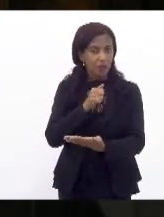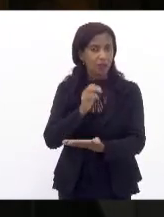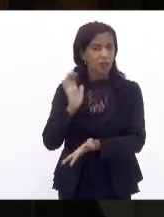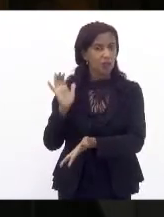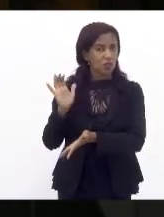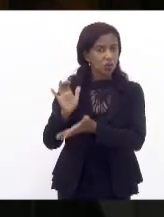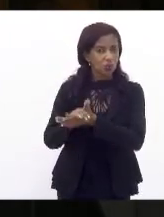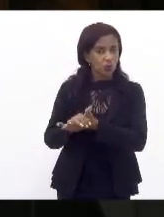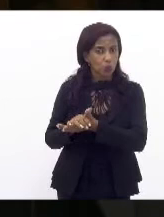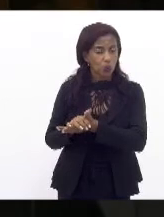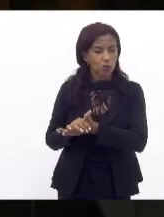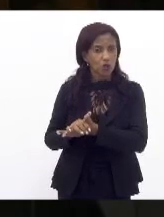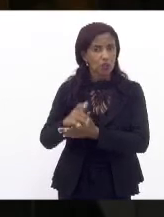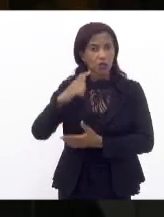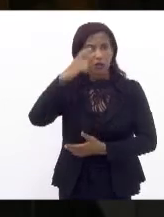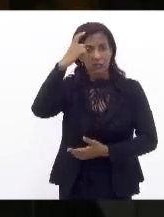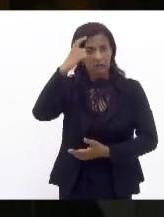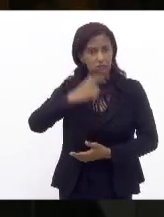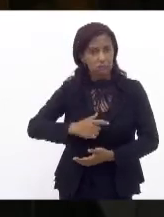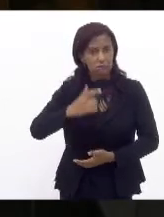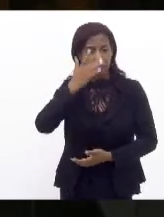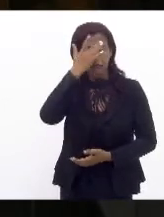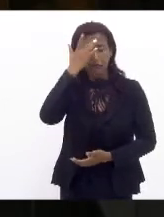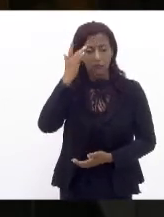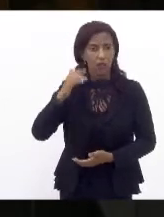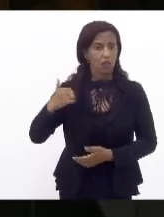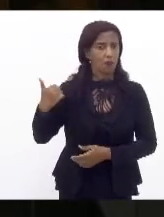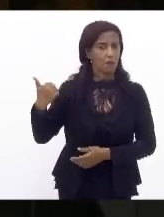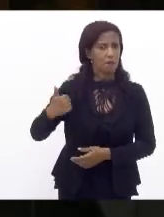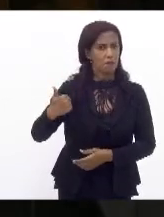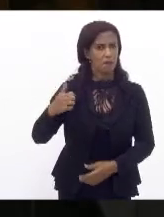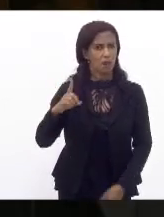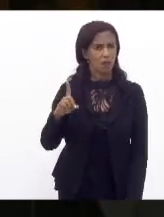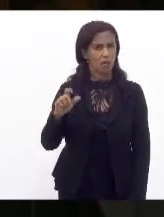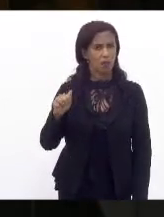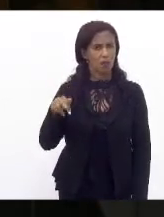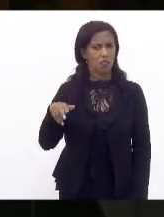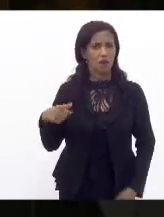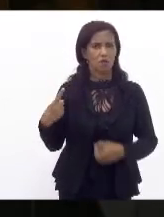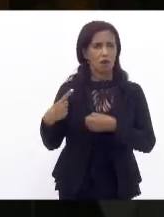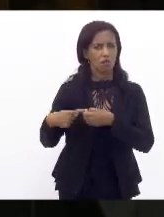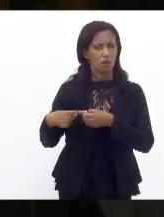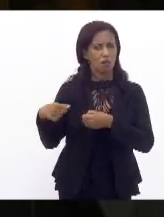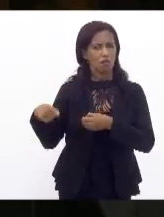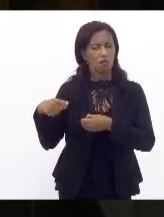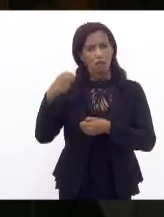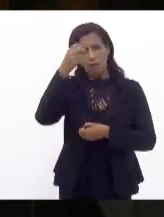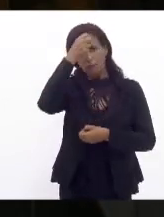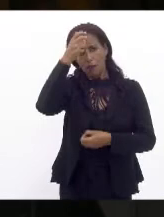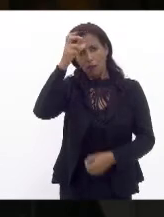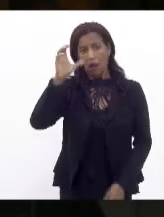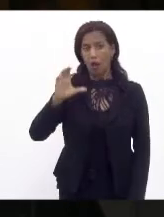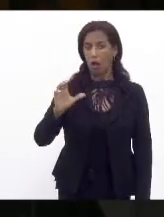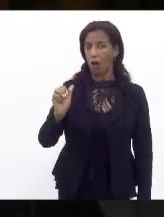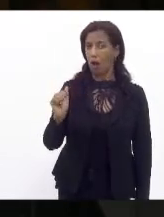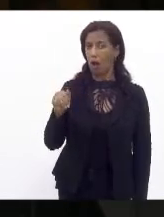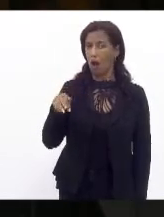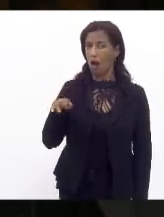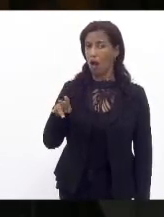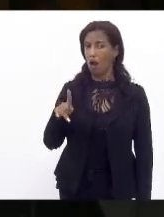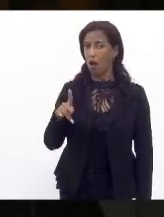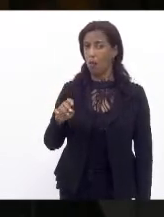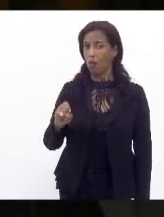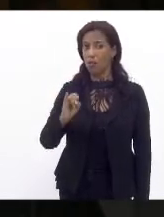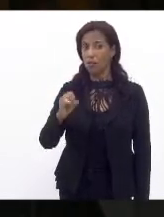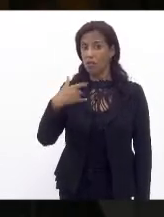esposa e da pessoa que é a primeira-dama do município de Campos. Se não me furtei